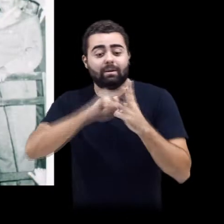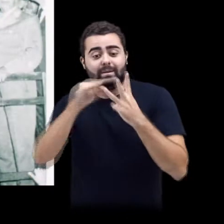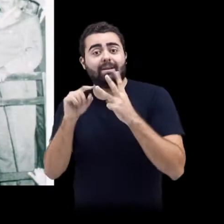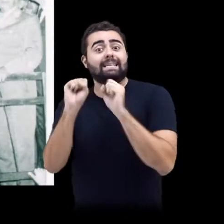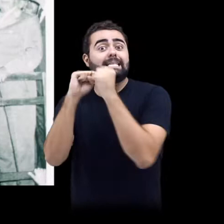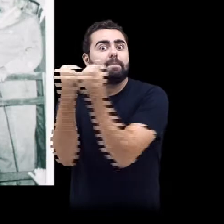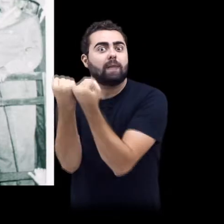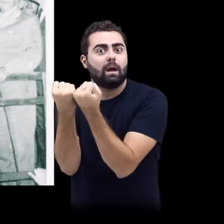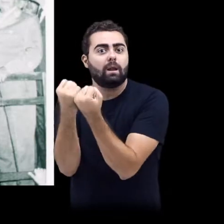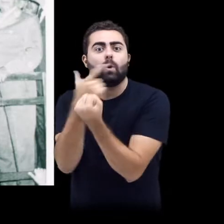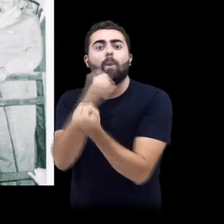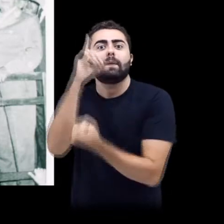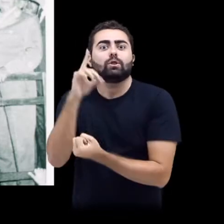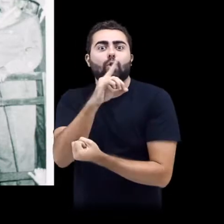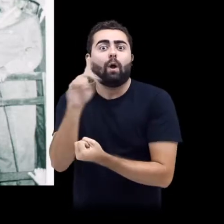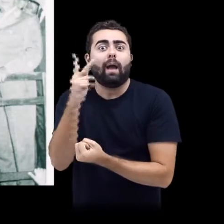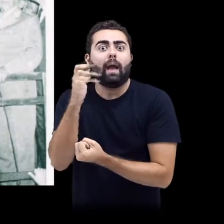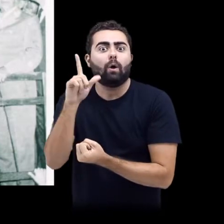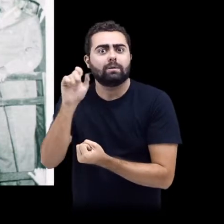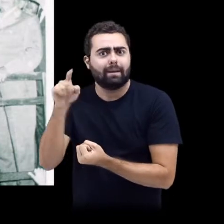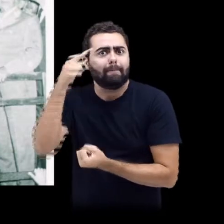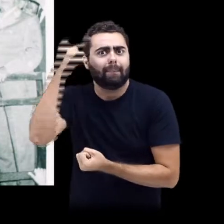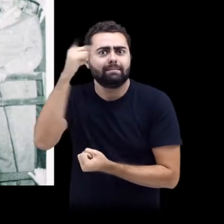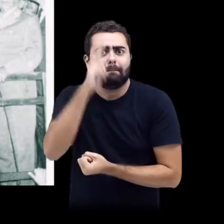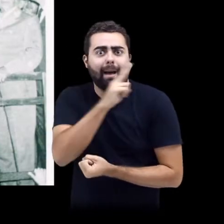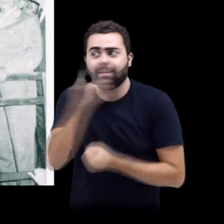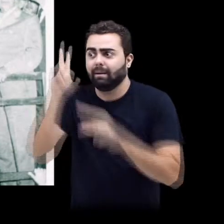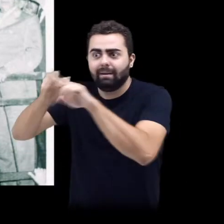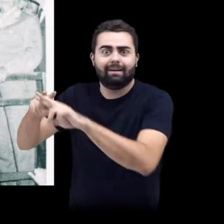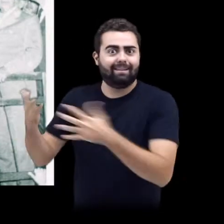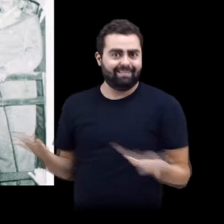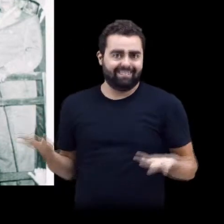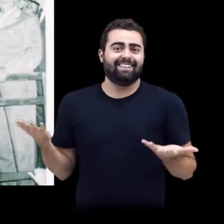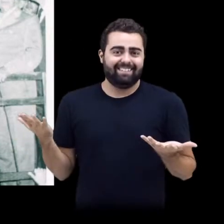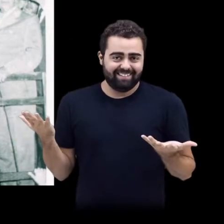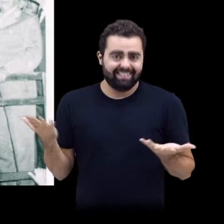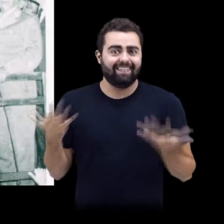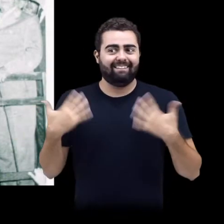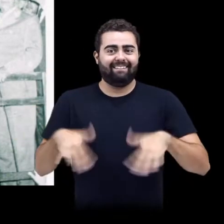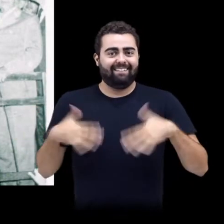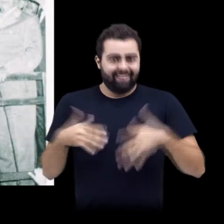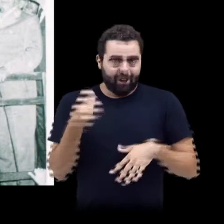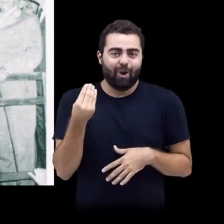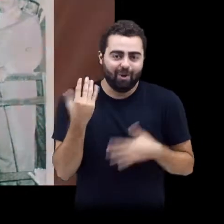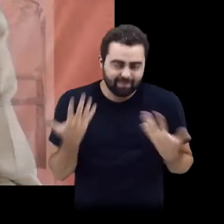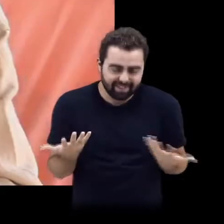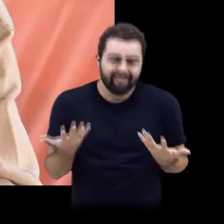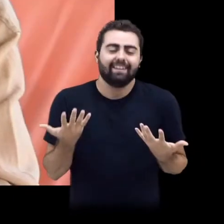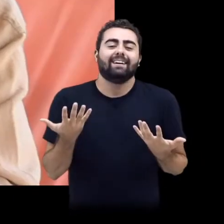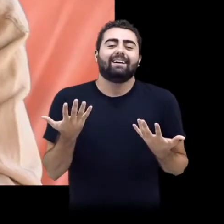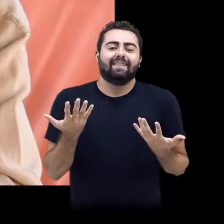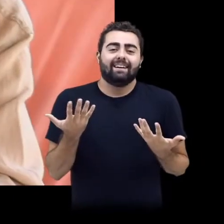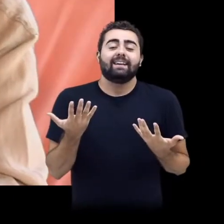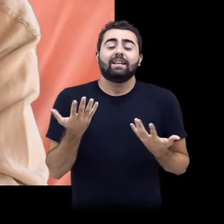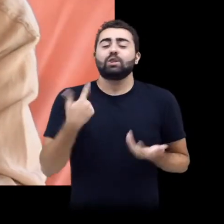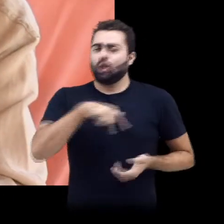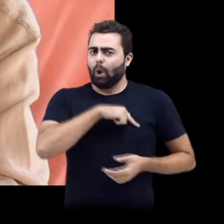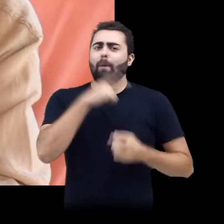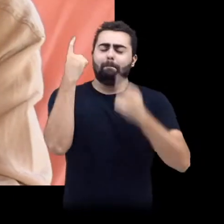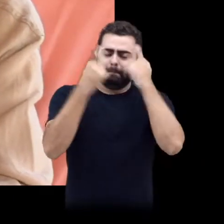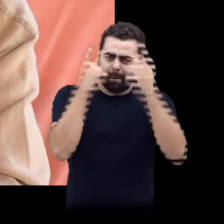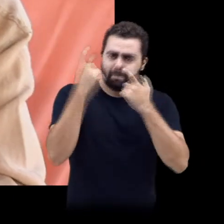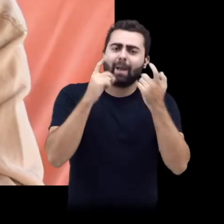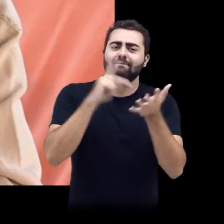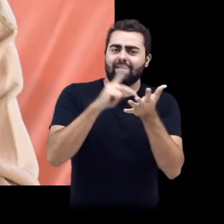e do Helder, porque eu sabia que ele tinha vindo para cá por intermédio deles. Quando começaram a